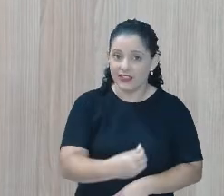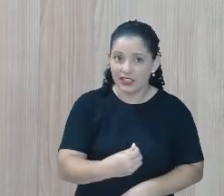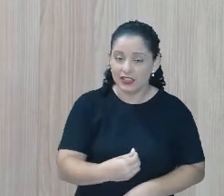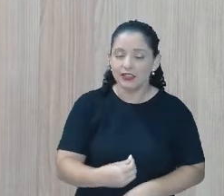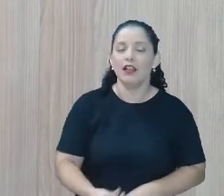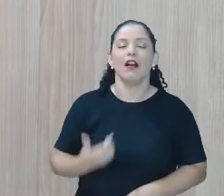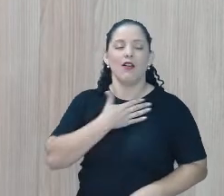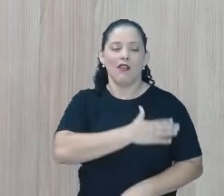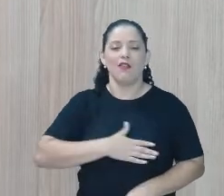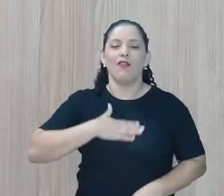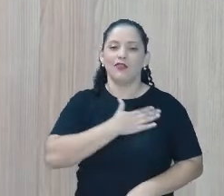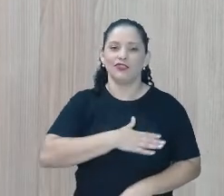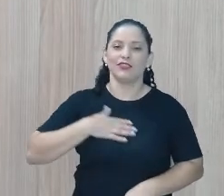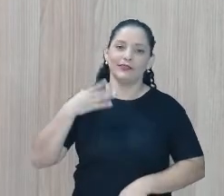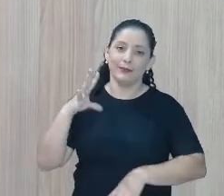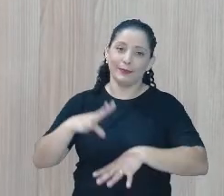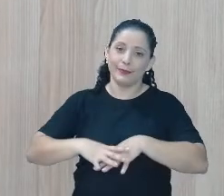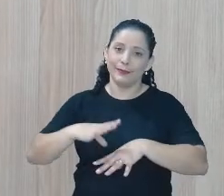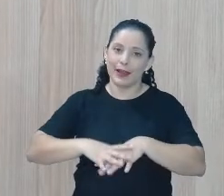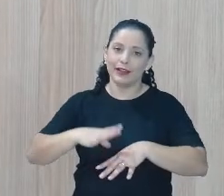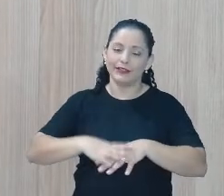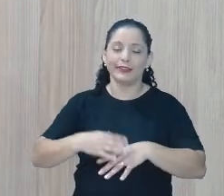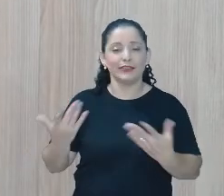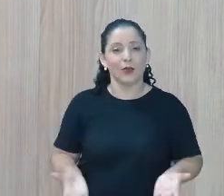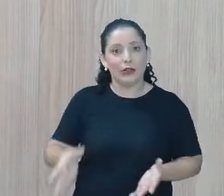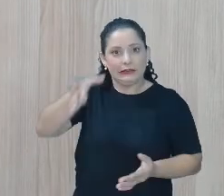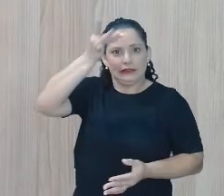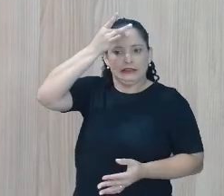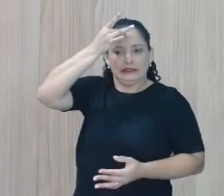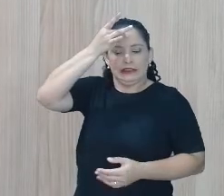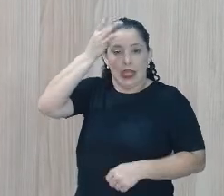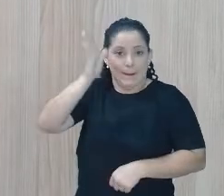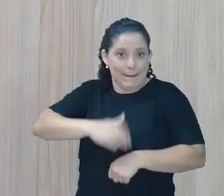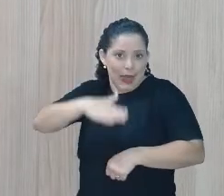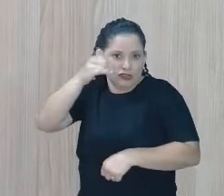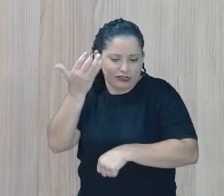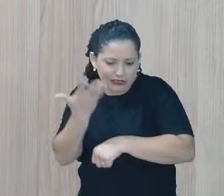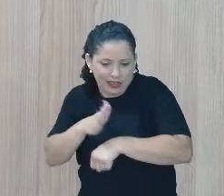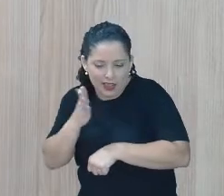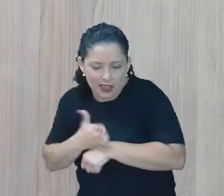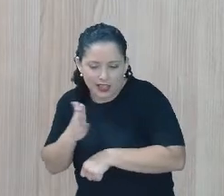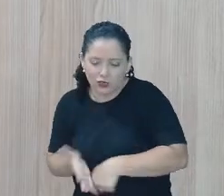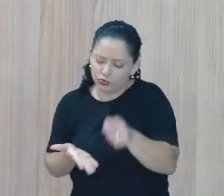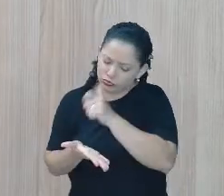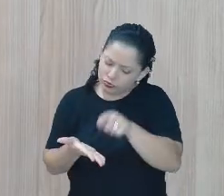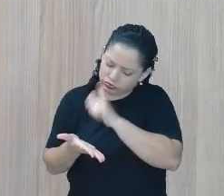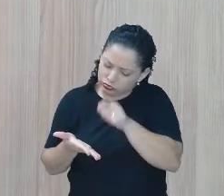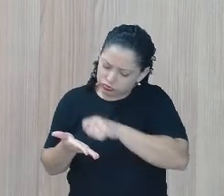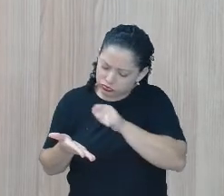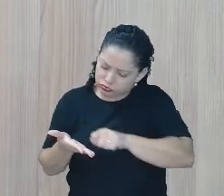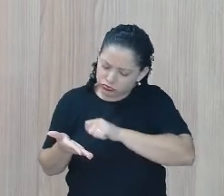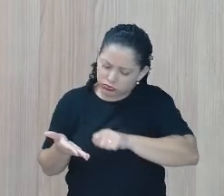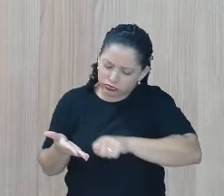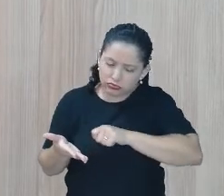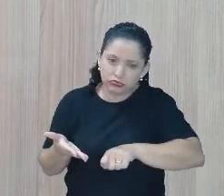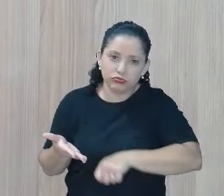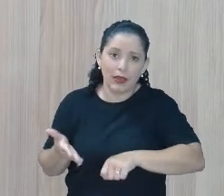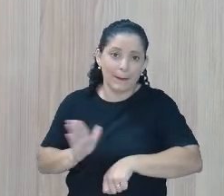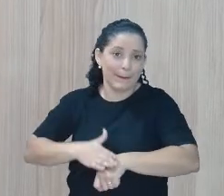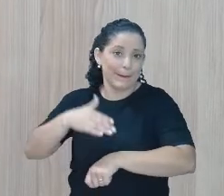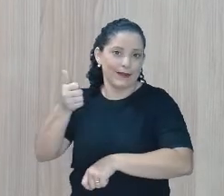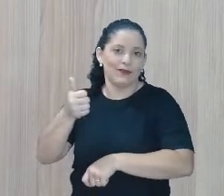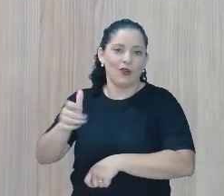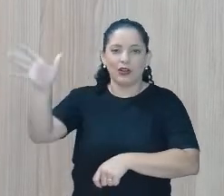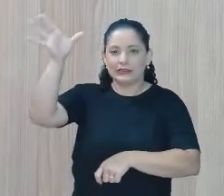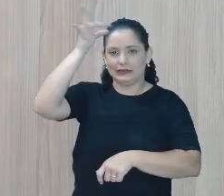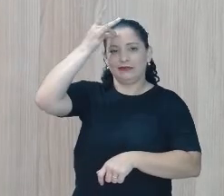matemática. Eu digo, matemática se aprende exercitando. Então, quanto mais exercícios referentes a essa transformação de fração em número decimal